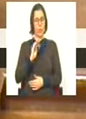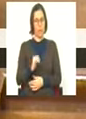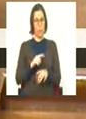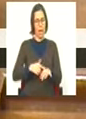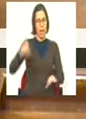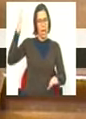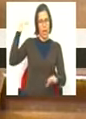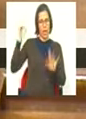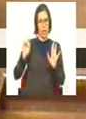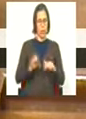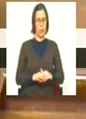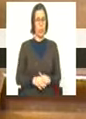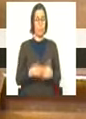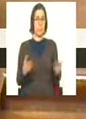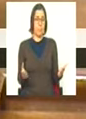na altura.